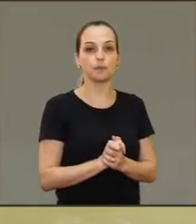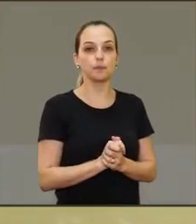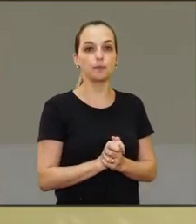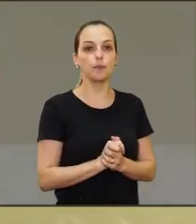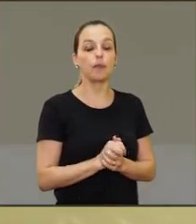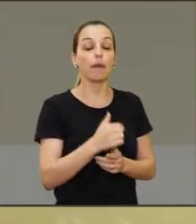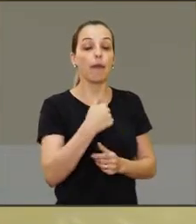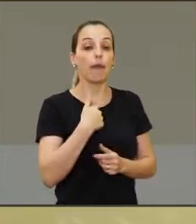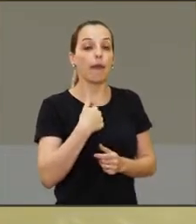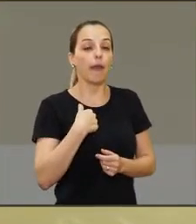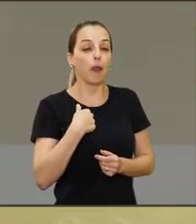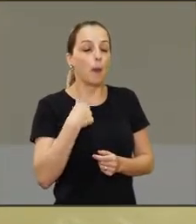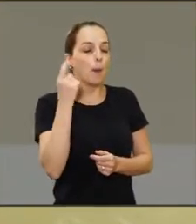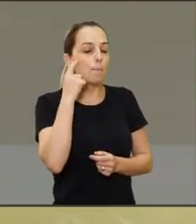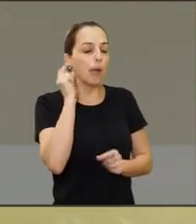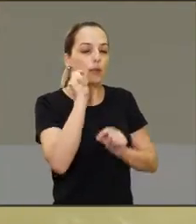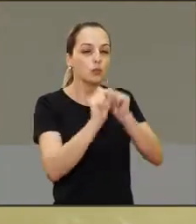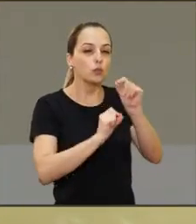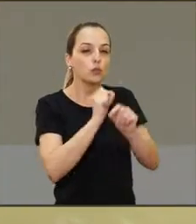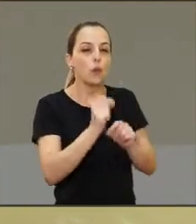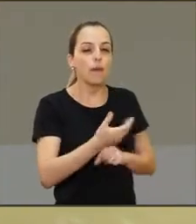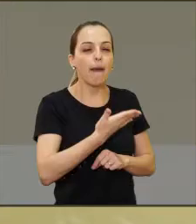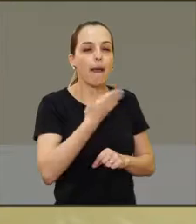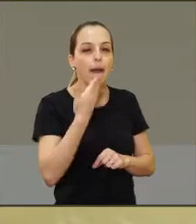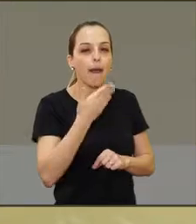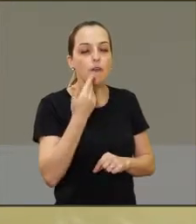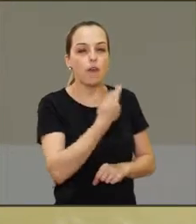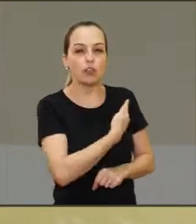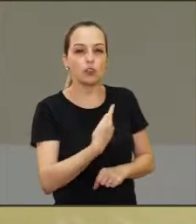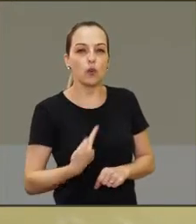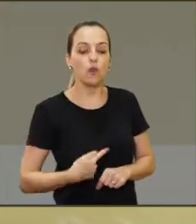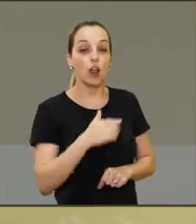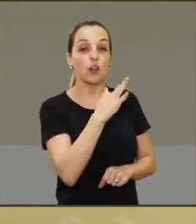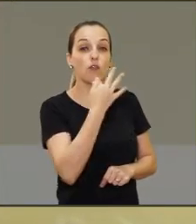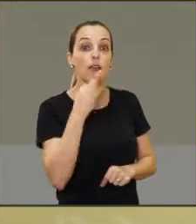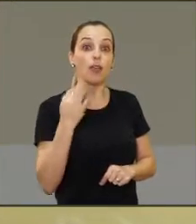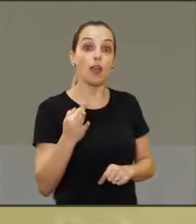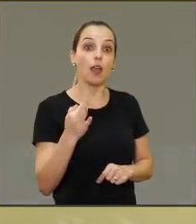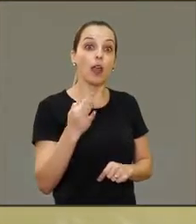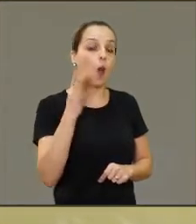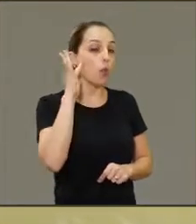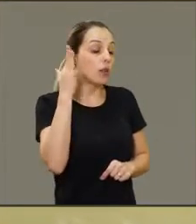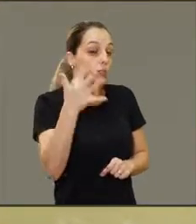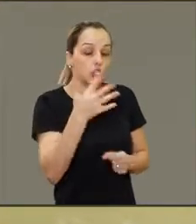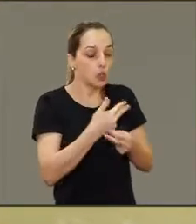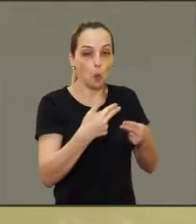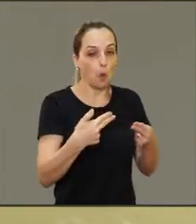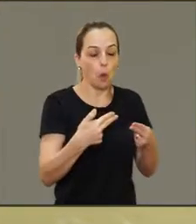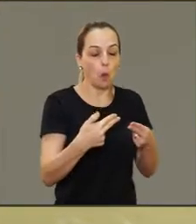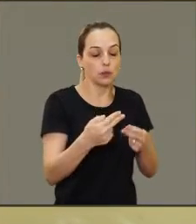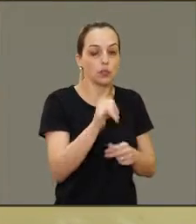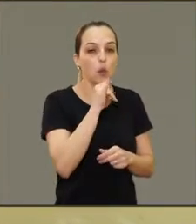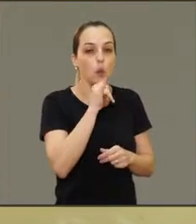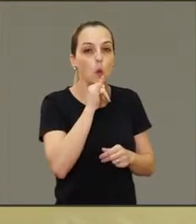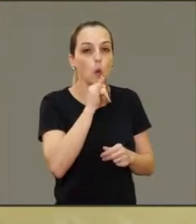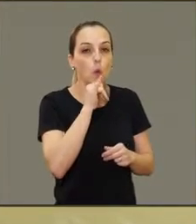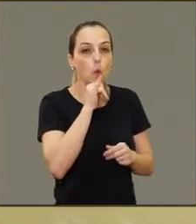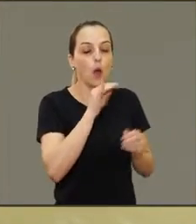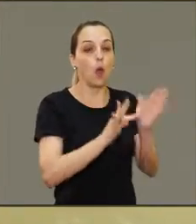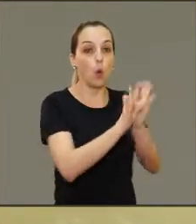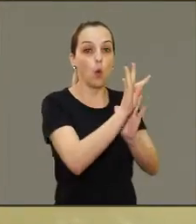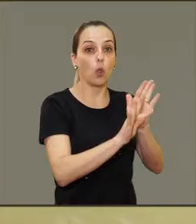Eu sempre digo que é fácil o governo federal tomar uma iniciativa, como, por exemplo, a Emenda